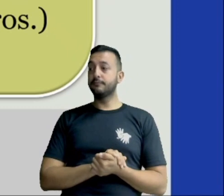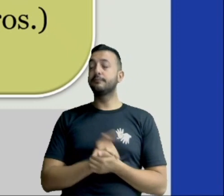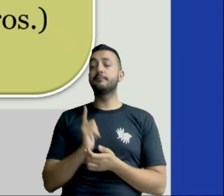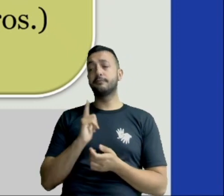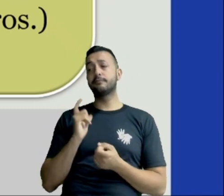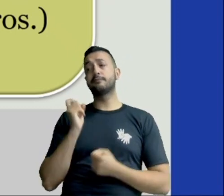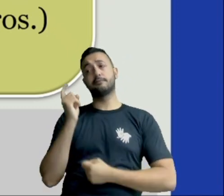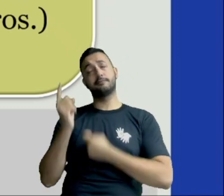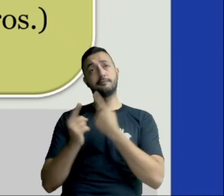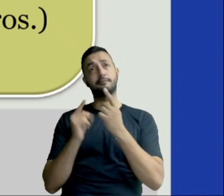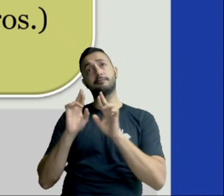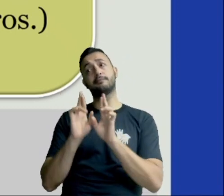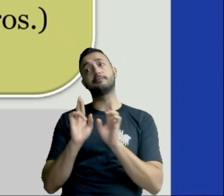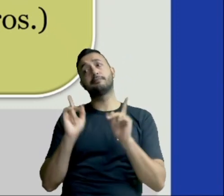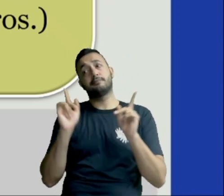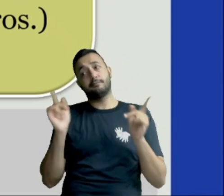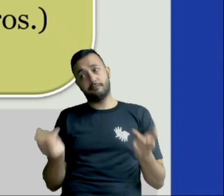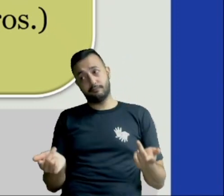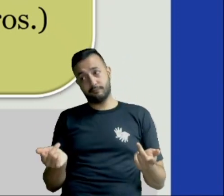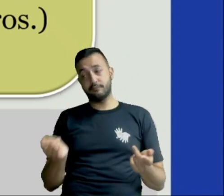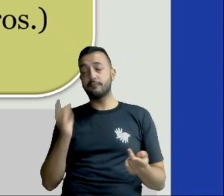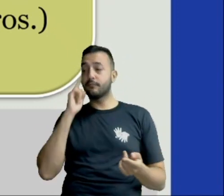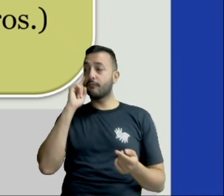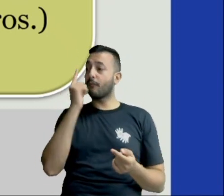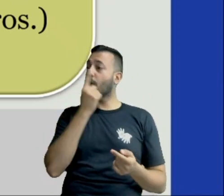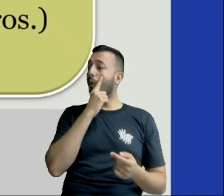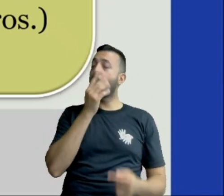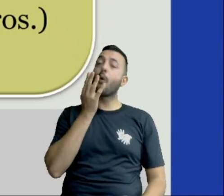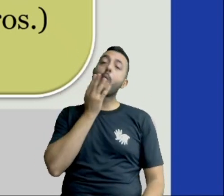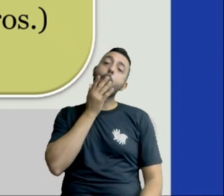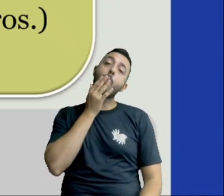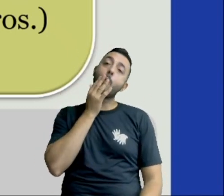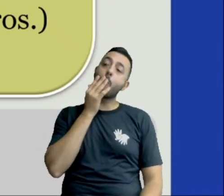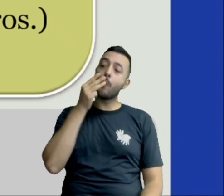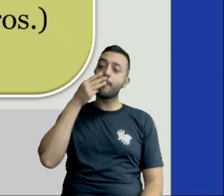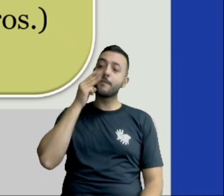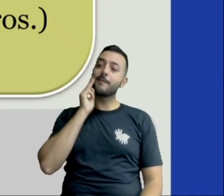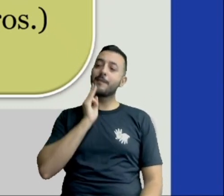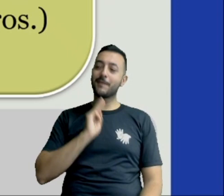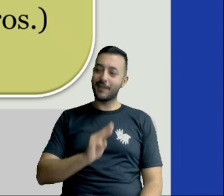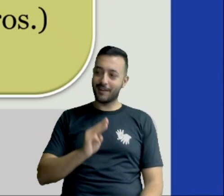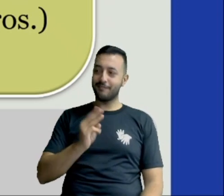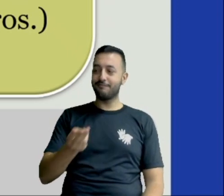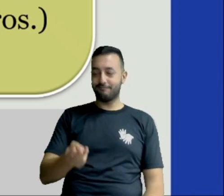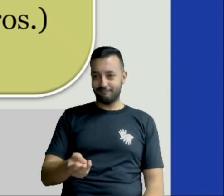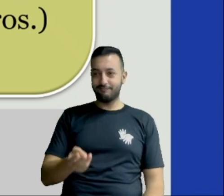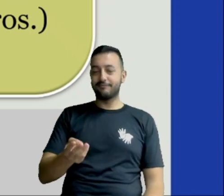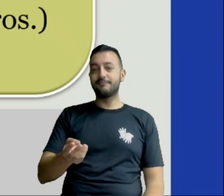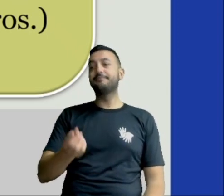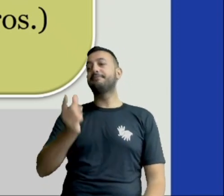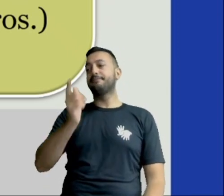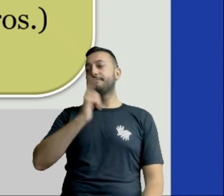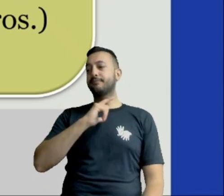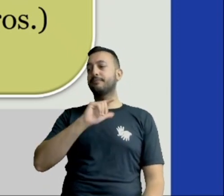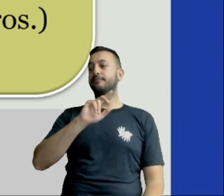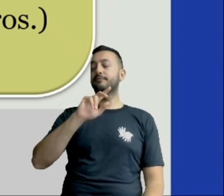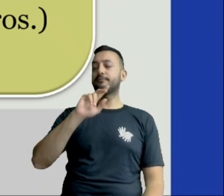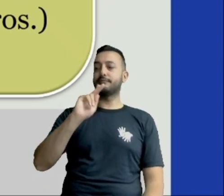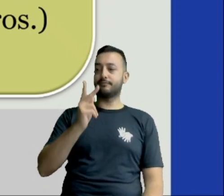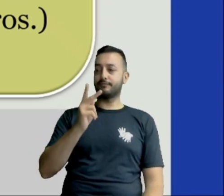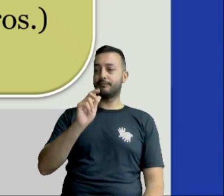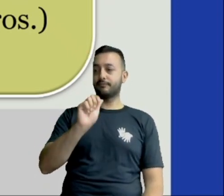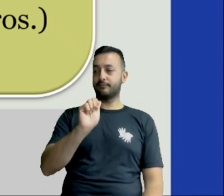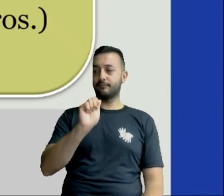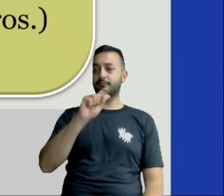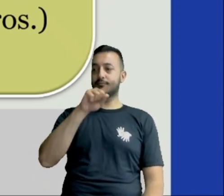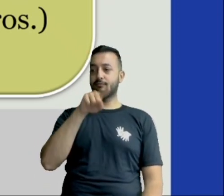aquelas exceções também chamadas de olhos cor de avelã ou cor de mel. E aí a gente tem hazel eyes, e